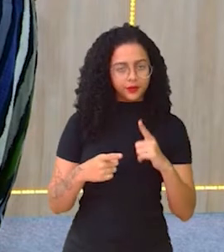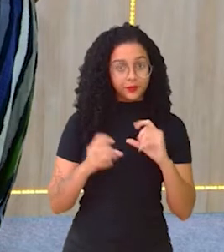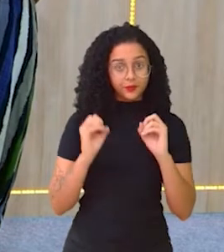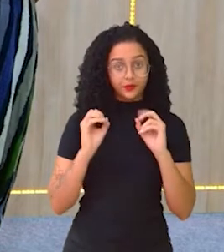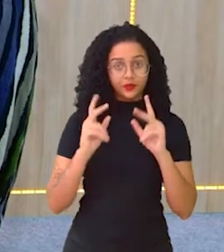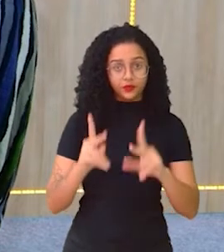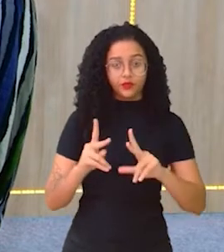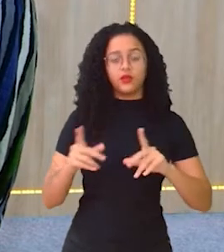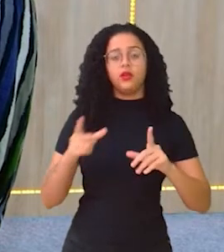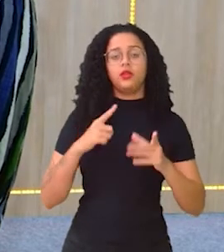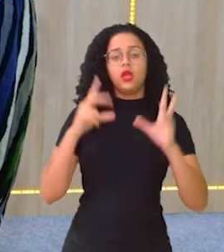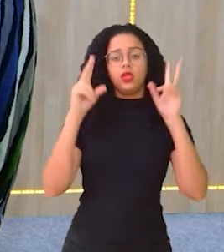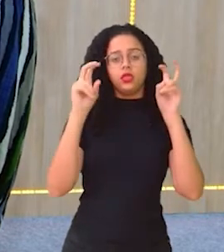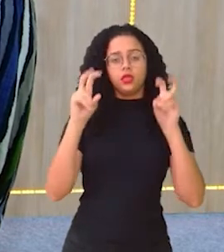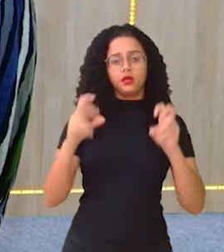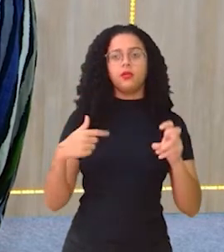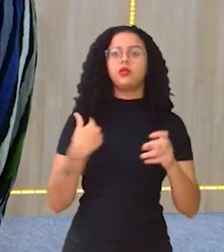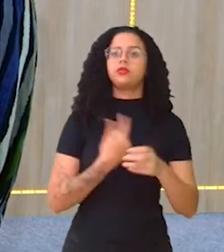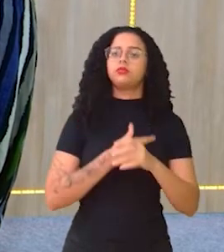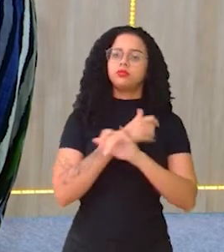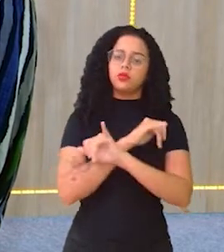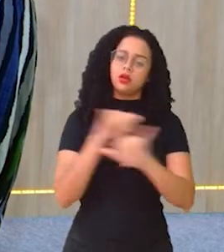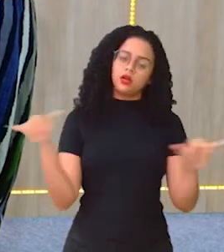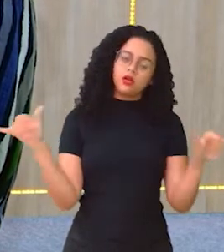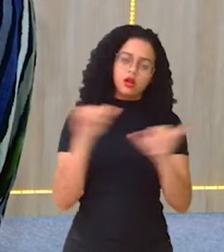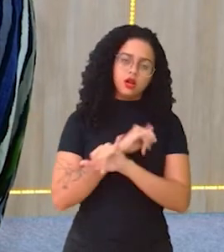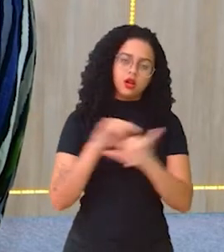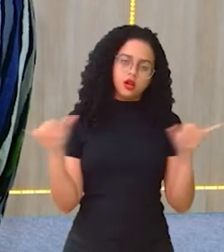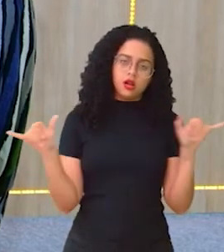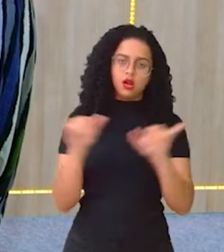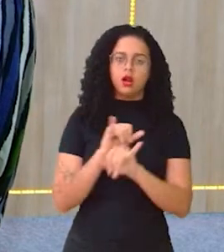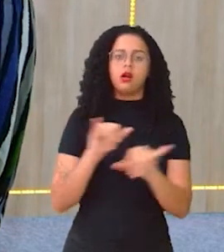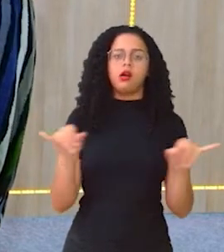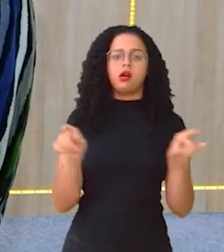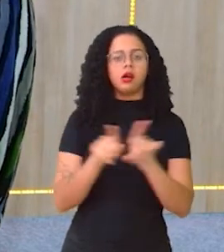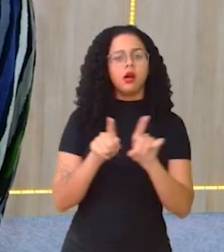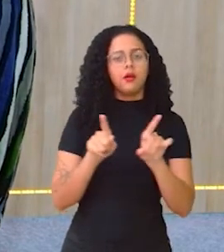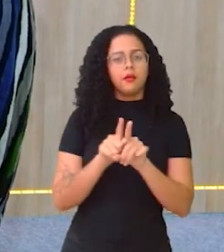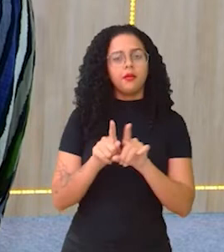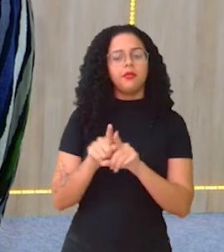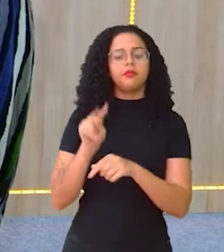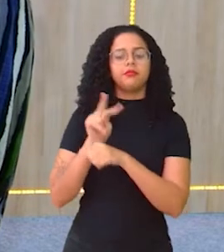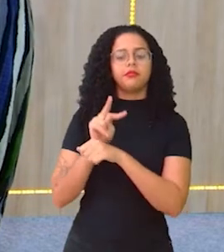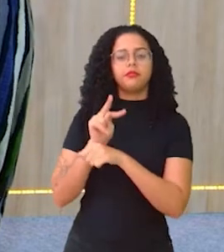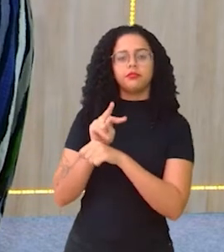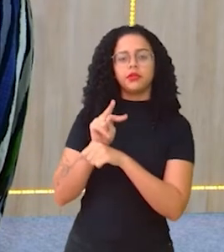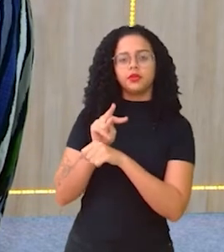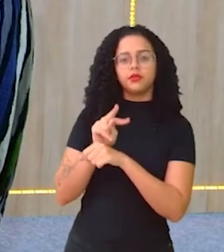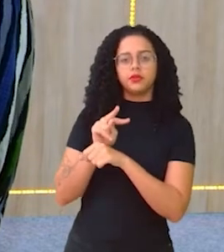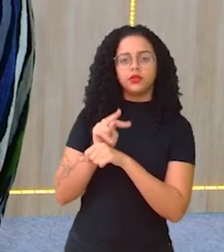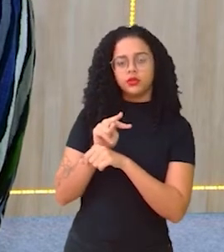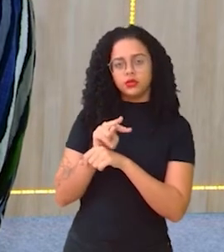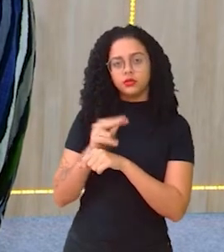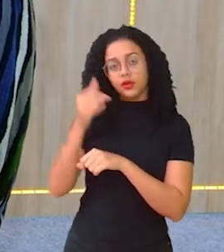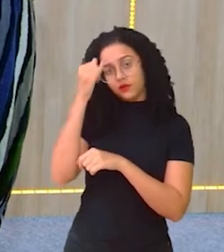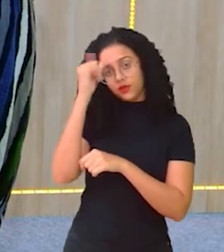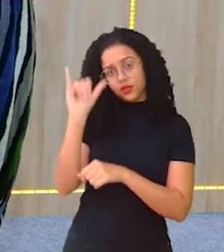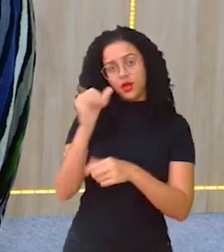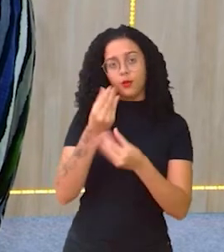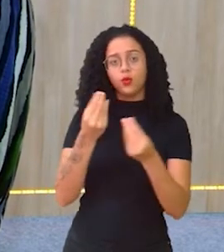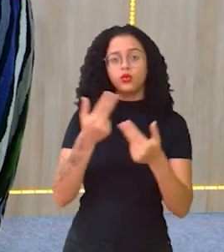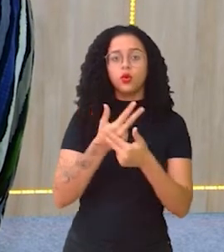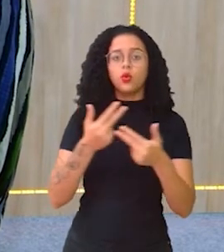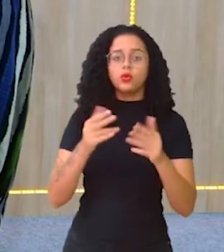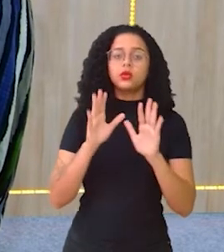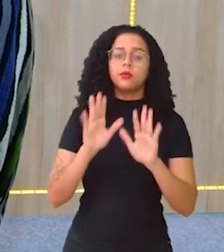gente traz esses temas aqui para informar, até para prevenir muita coisa, mas é importante também levar em consideração a